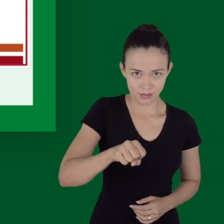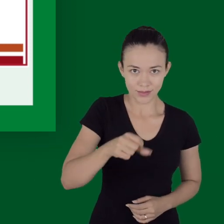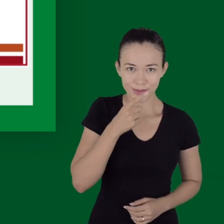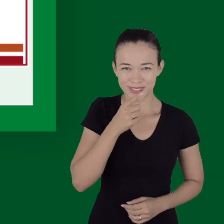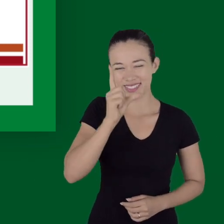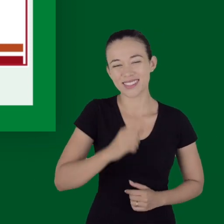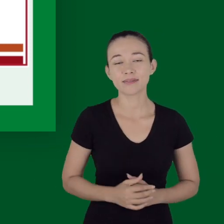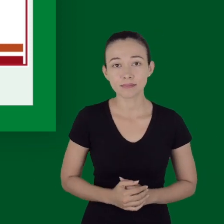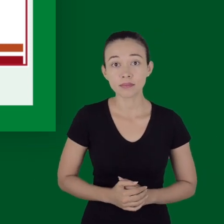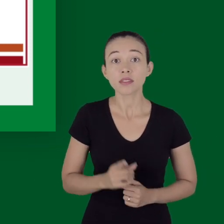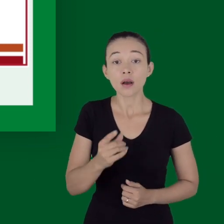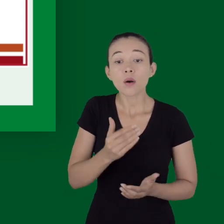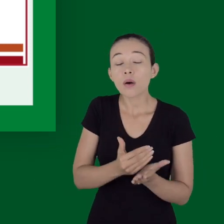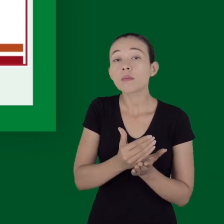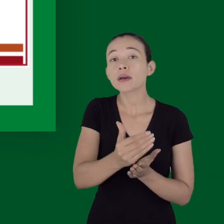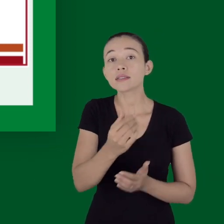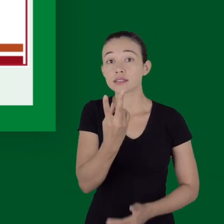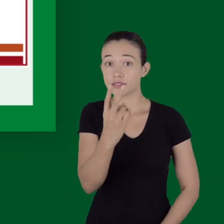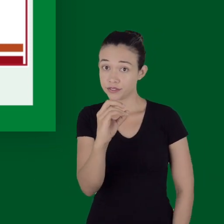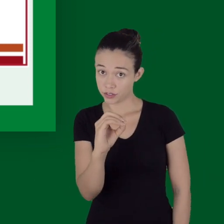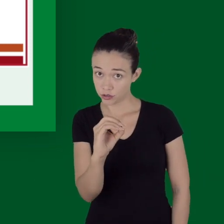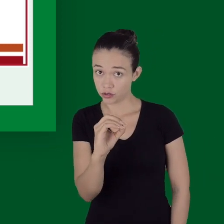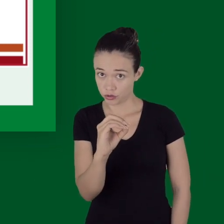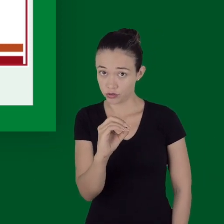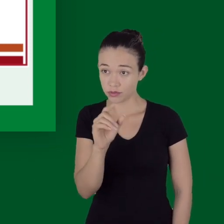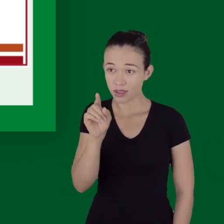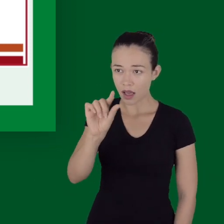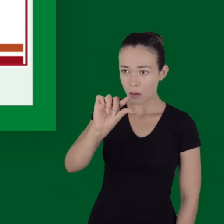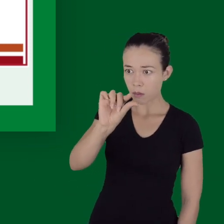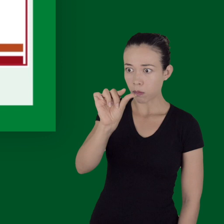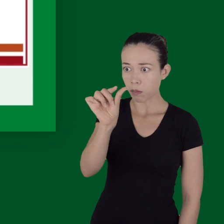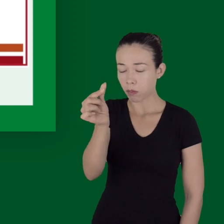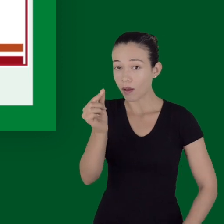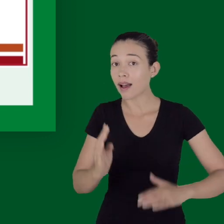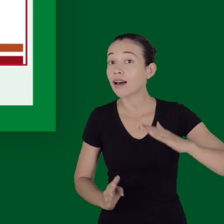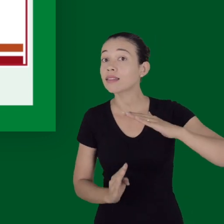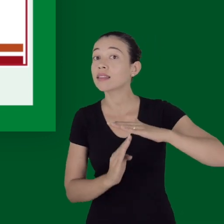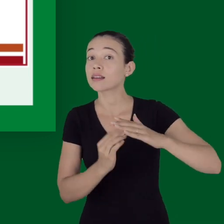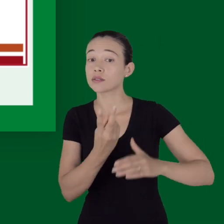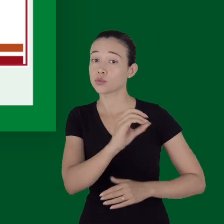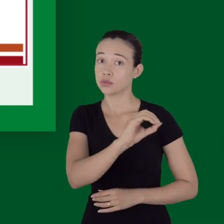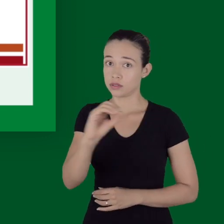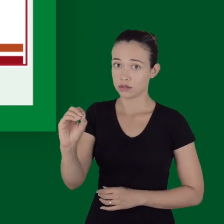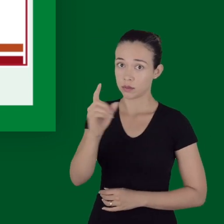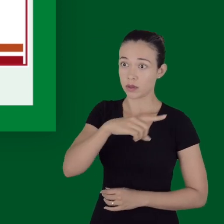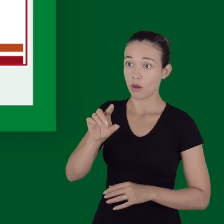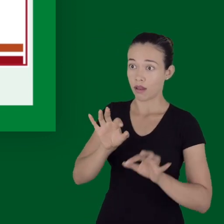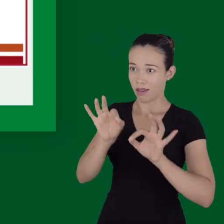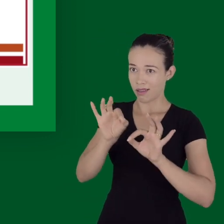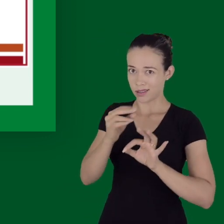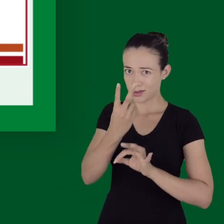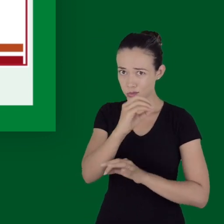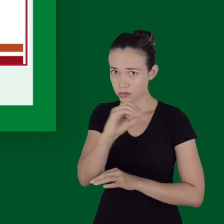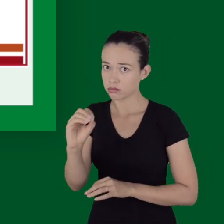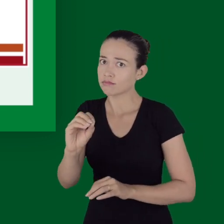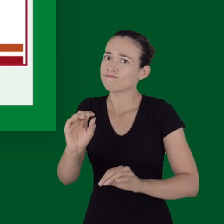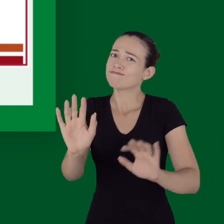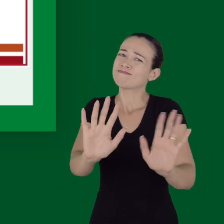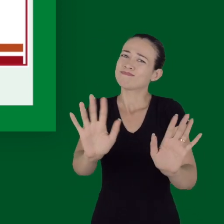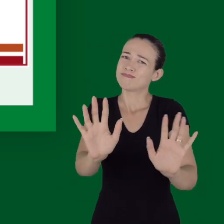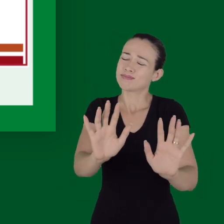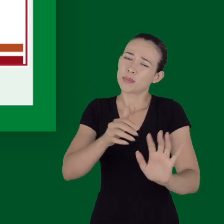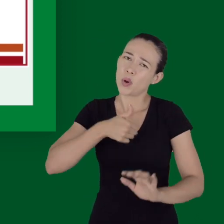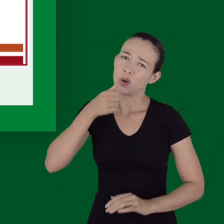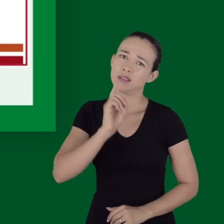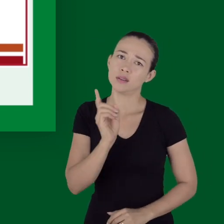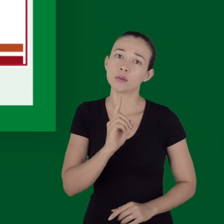E o ideal é a gente manter uma energia mínima possível, que o paciente fique estável e que ele fique sem dor,